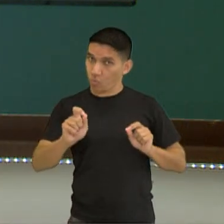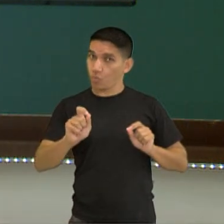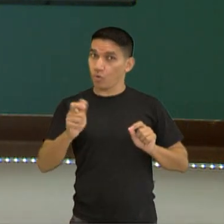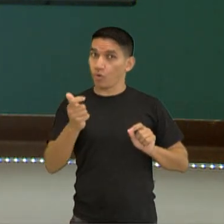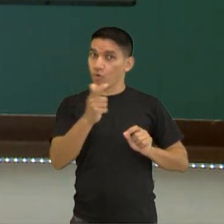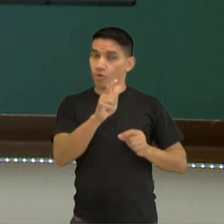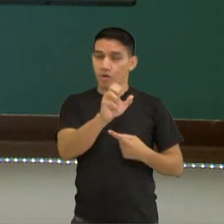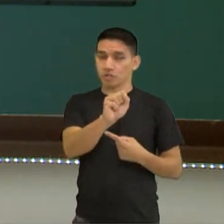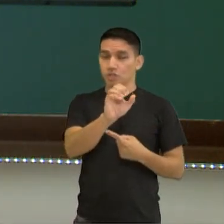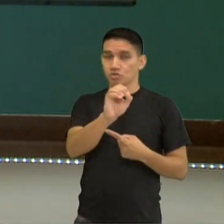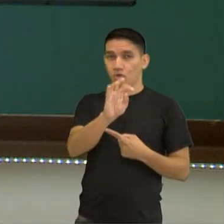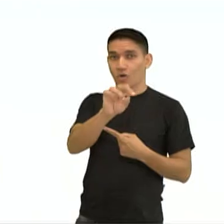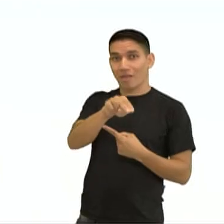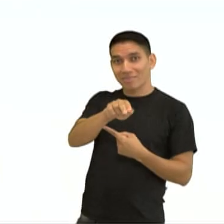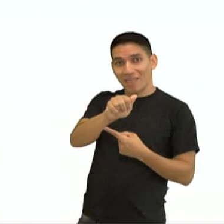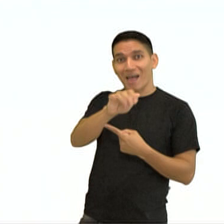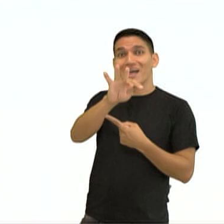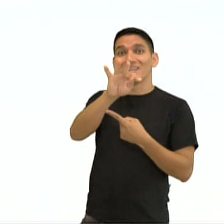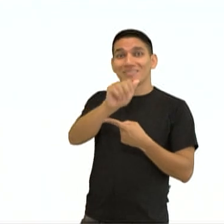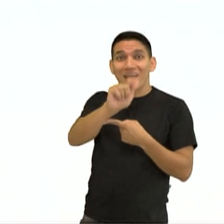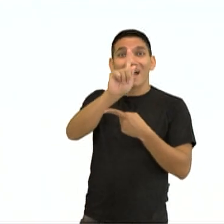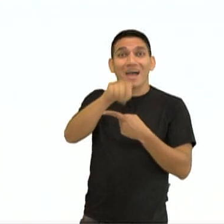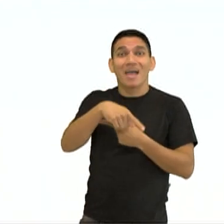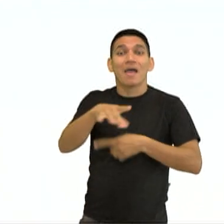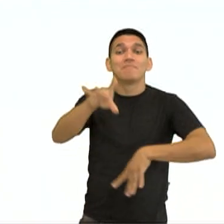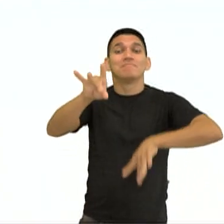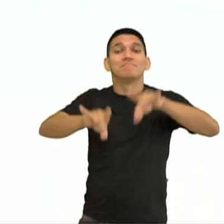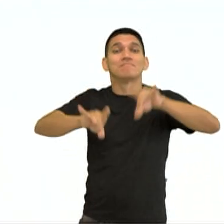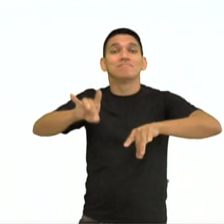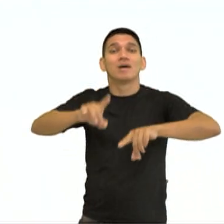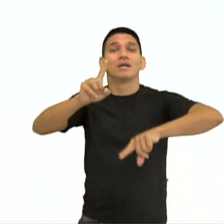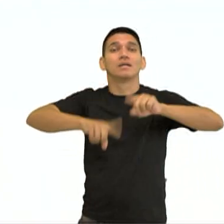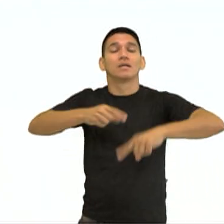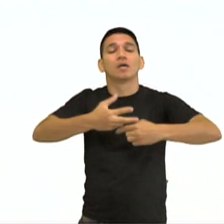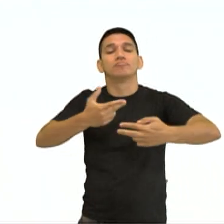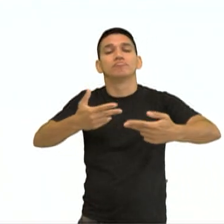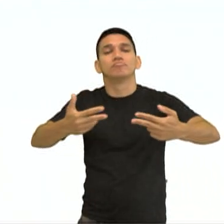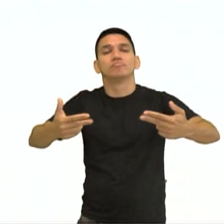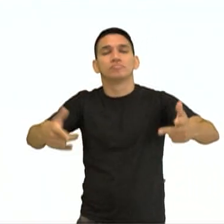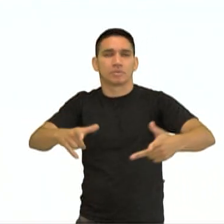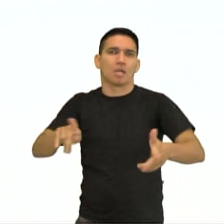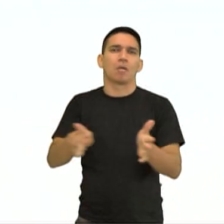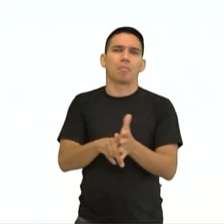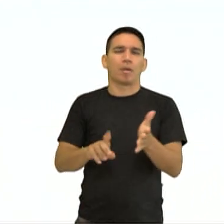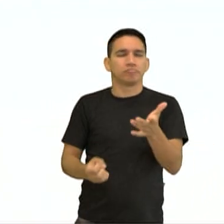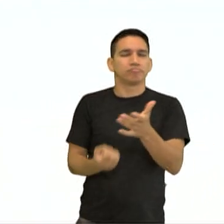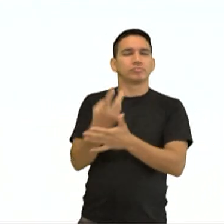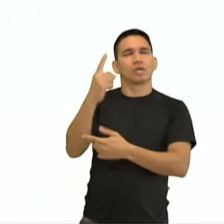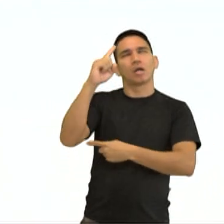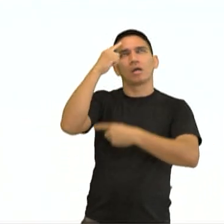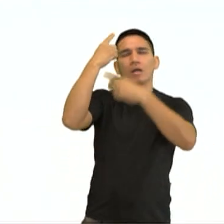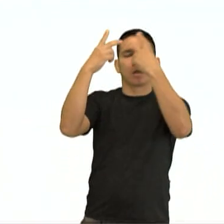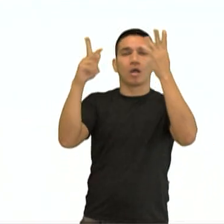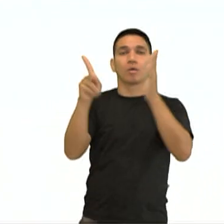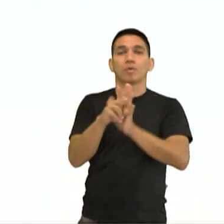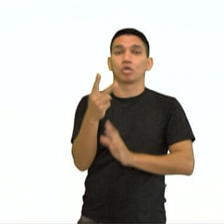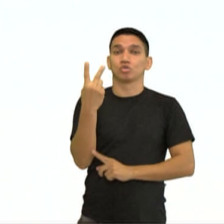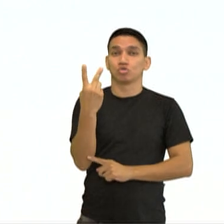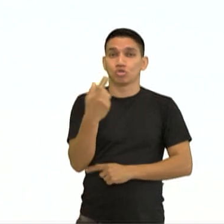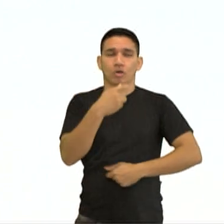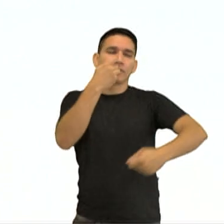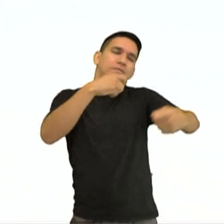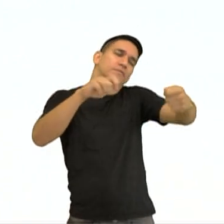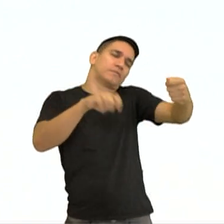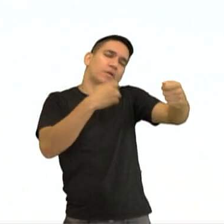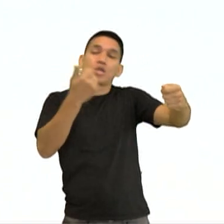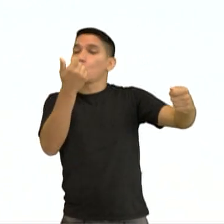da sonata, que é uma peça para ser tocada. As sonatas barrocas foram compostas para 2 violinos e um